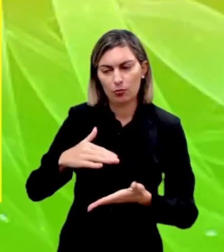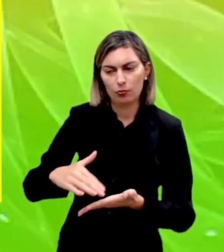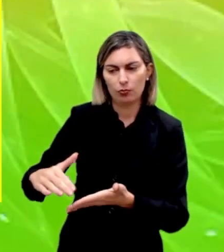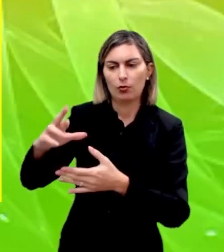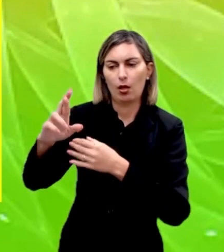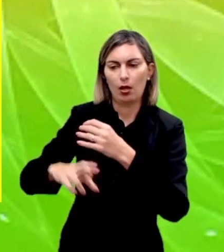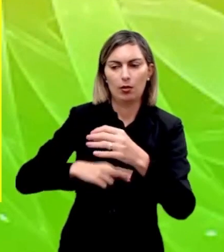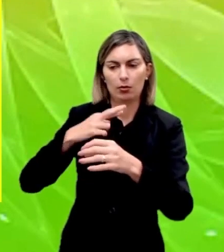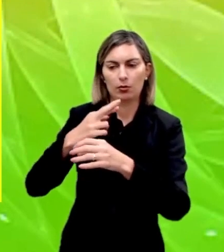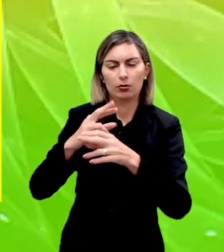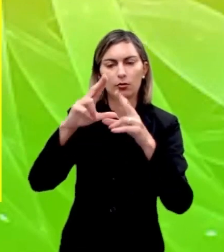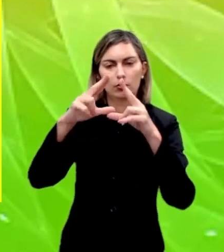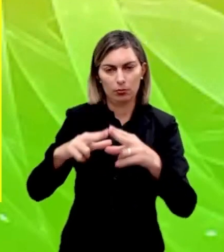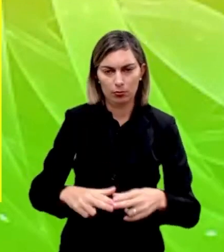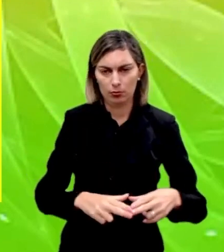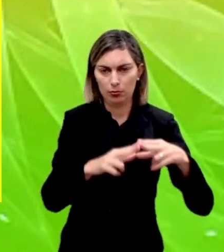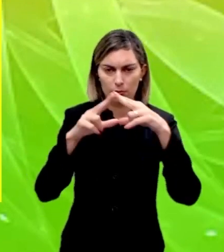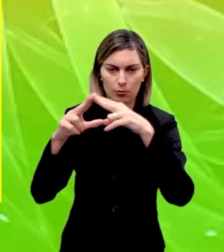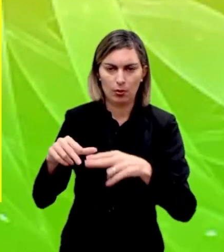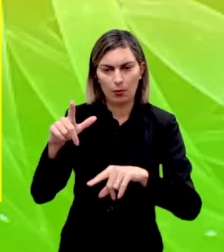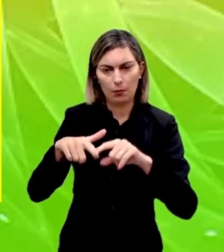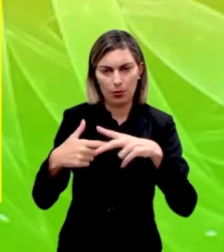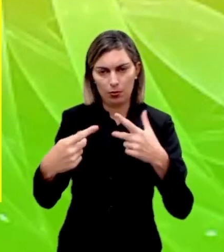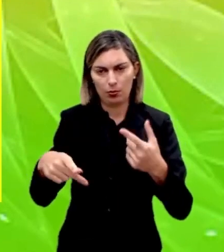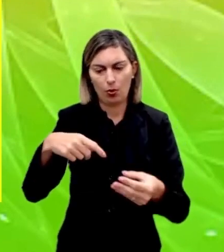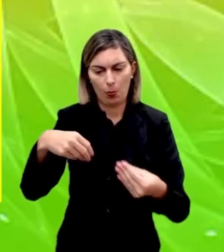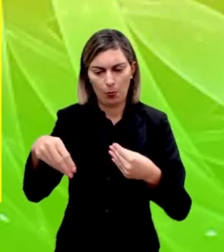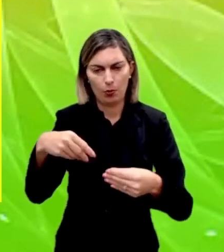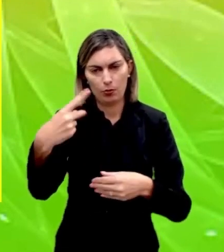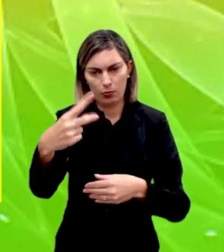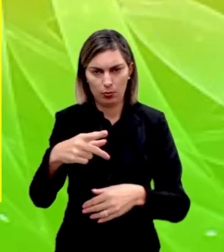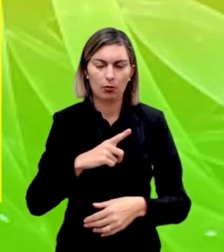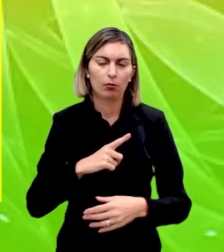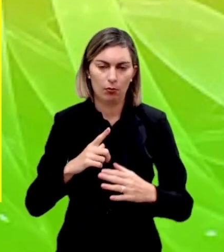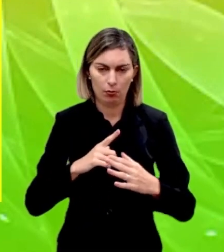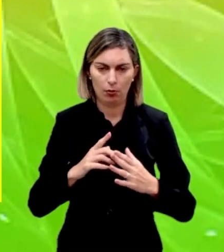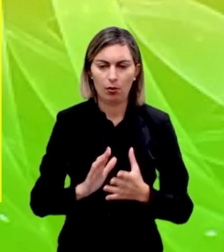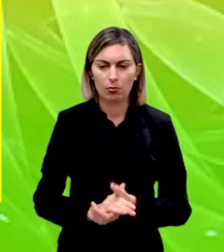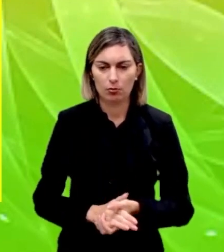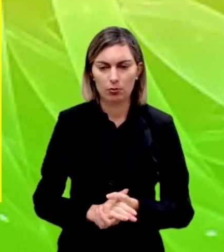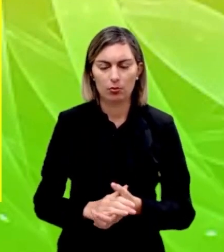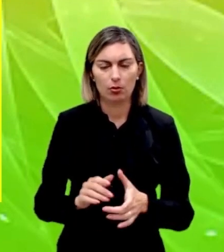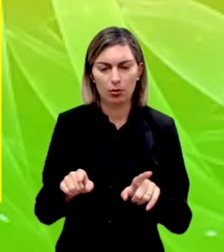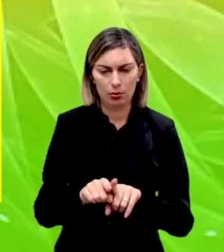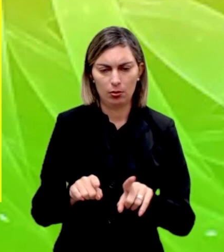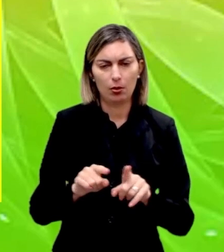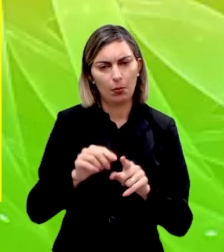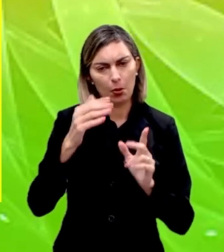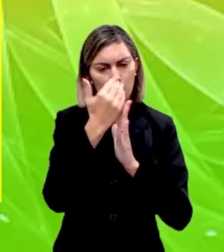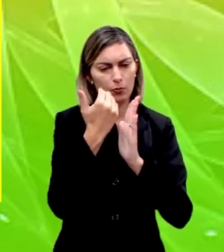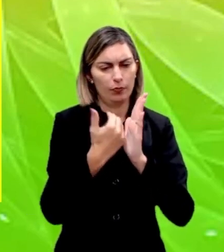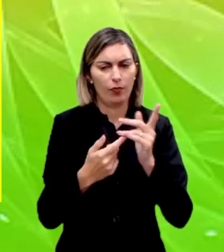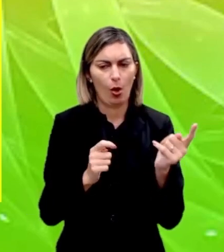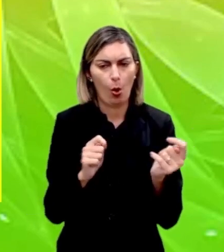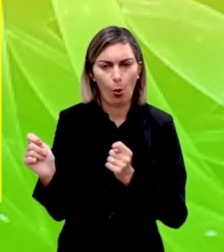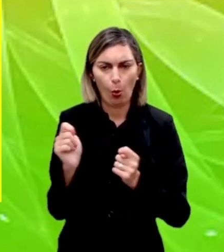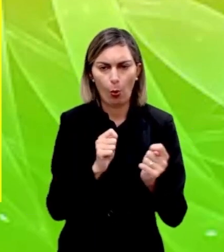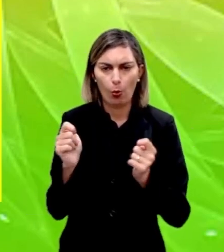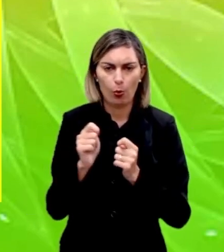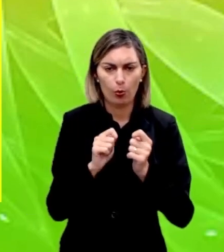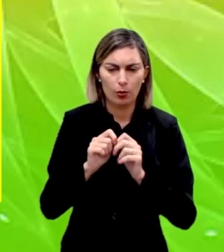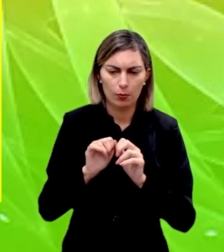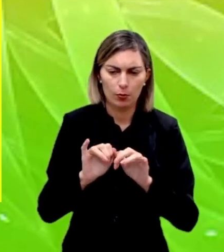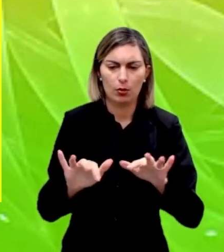reciclagem aquele material plástico que você tem em casa, que você adquiriu. Aplique os princípios da economia circular